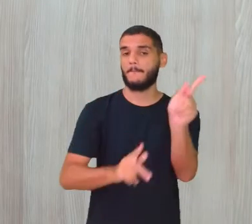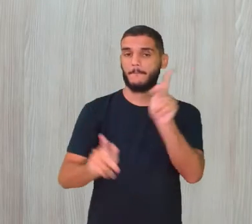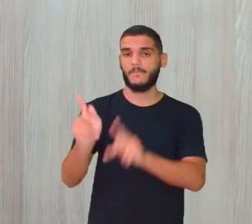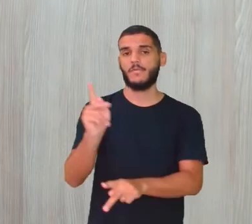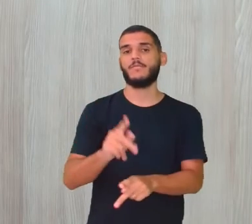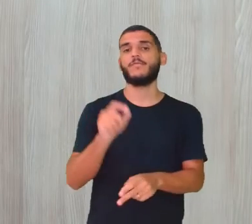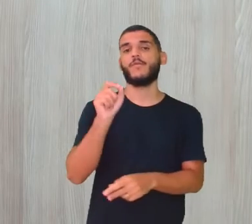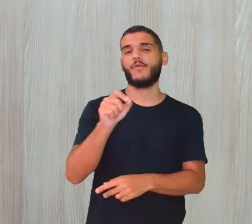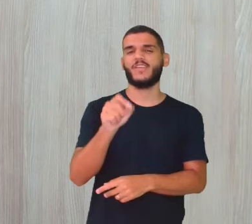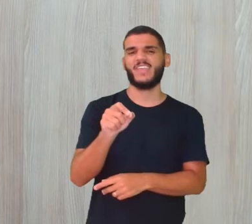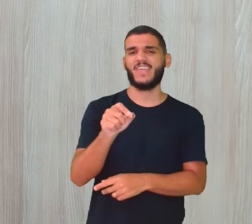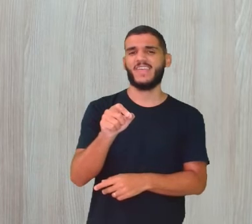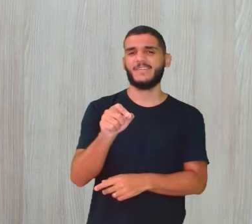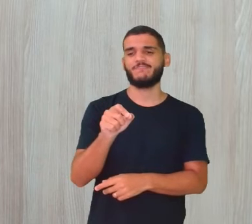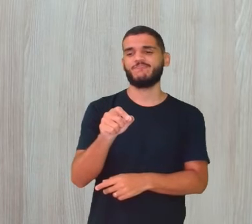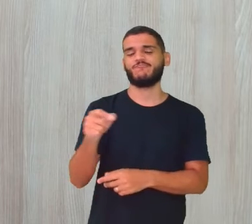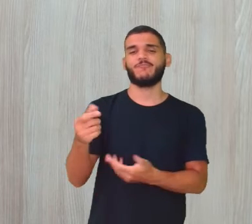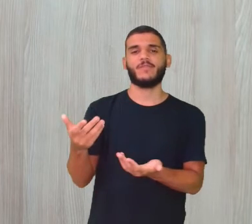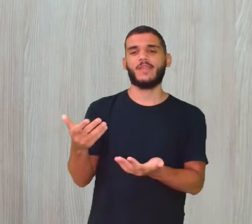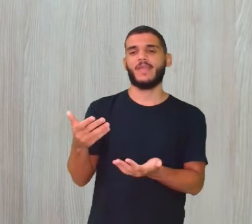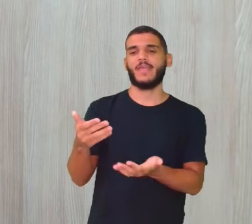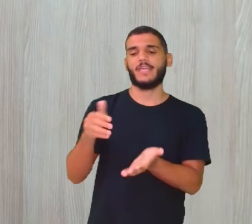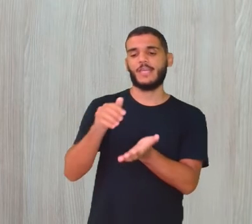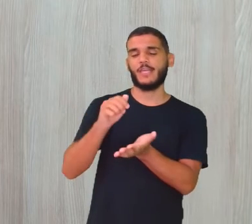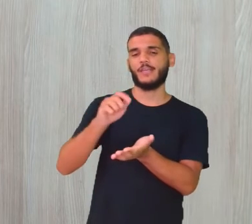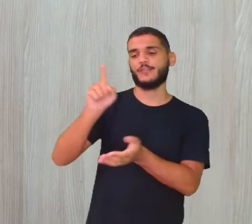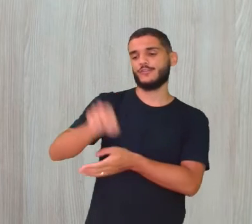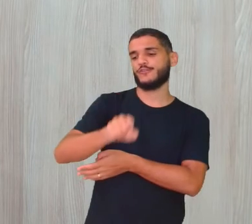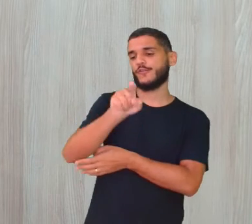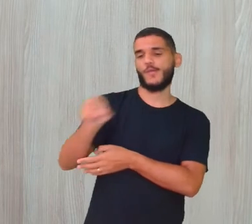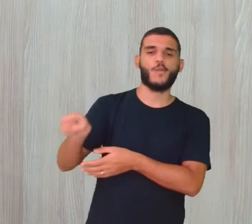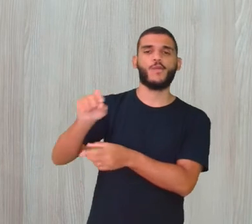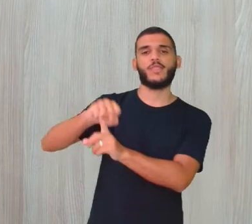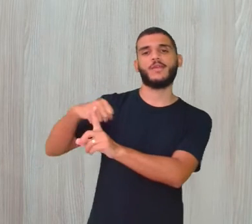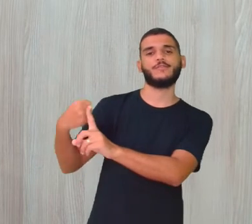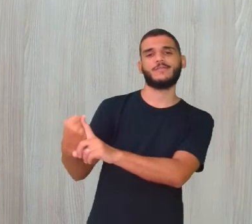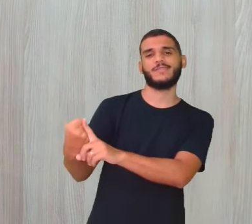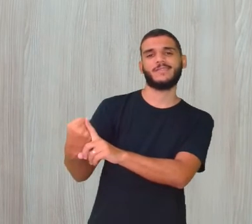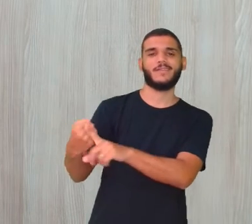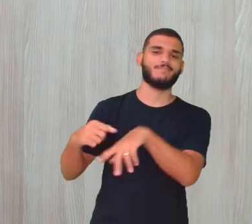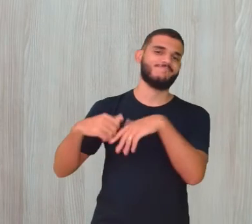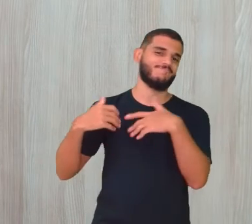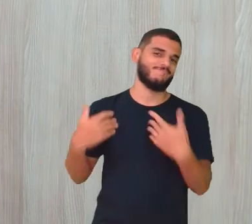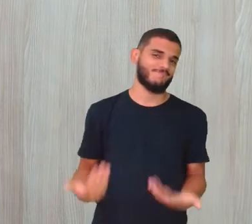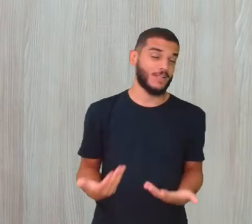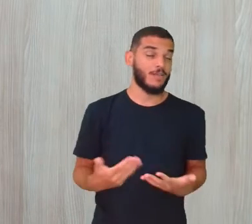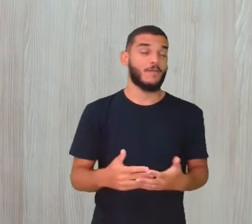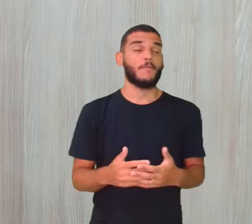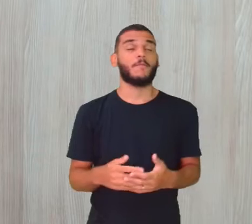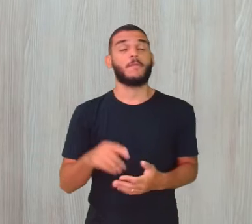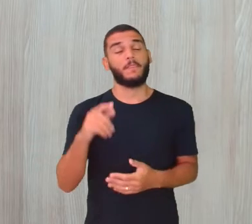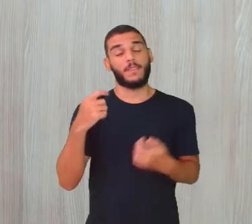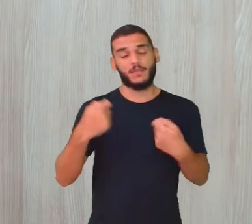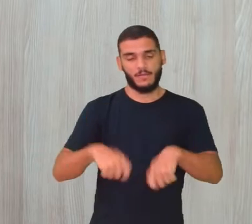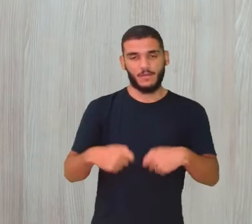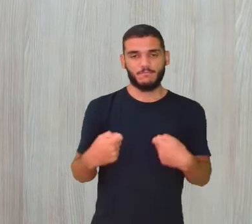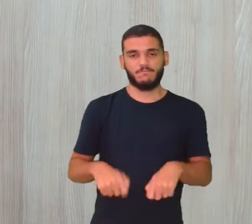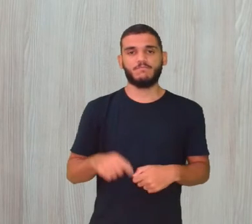à margem, né, da sociedade. Então, é justamente essa questão, a necessidade da